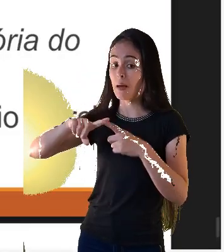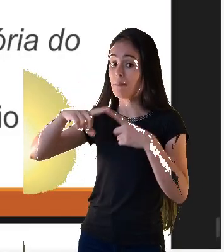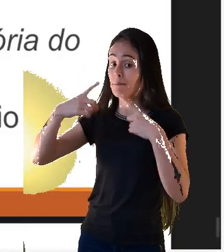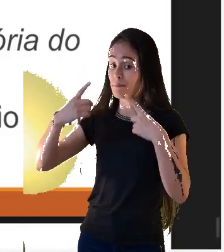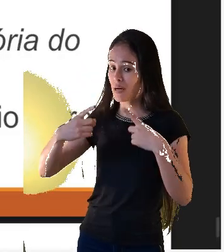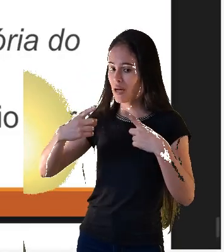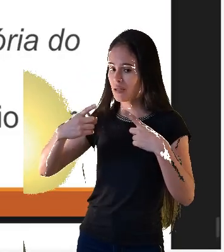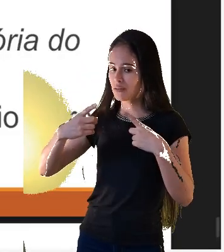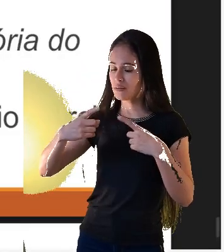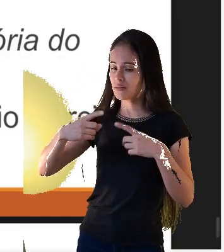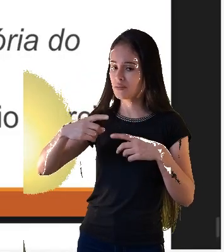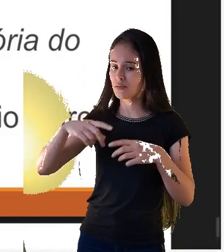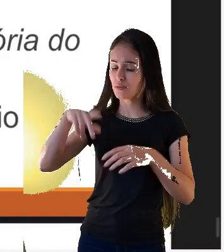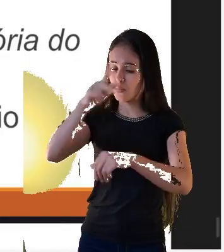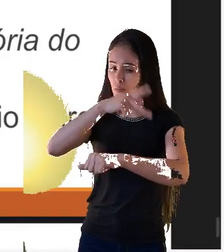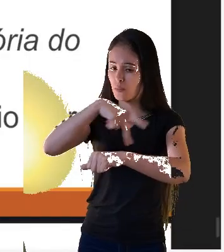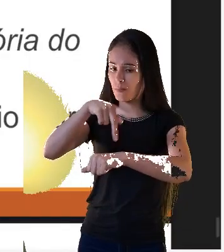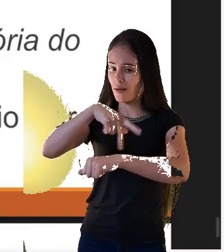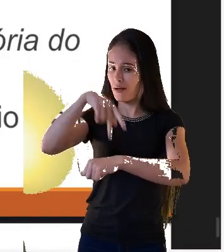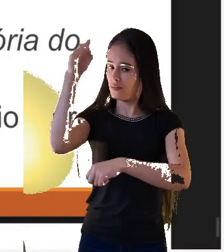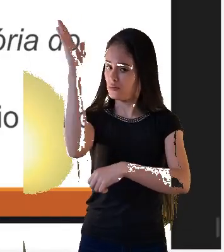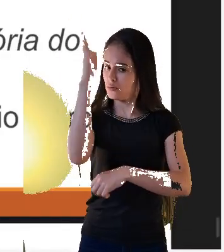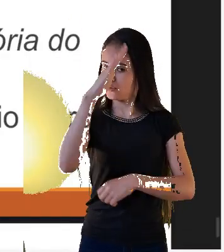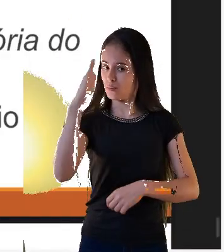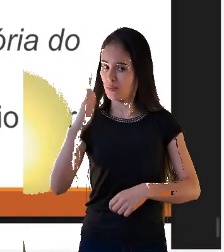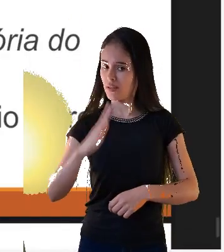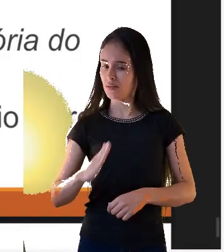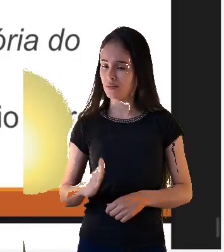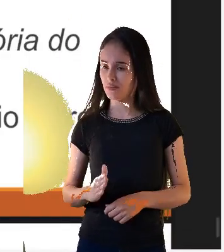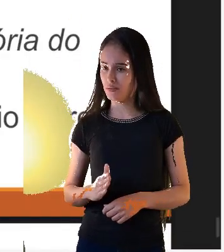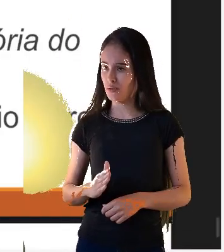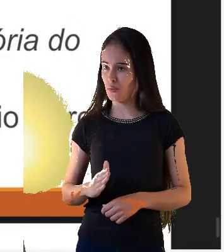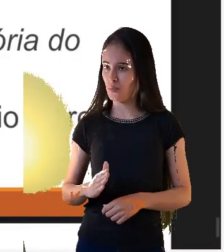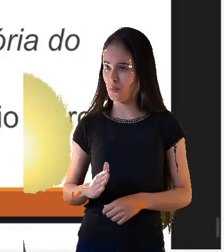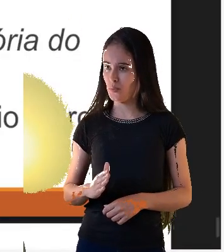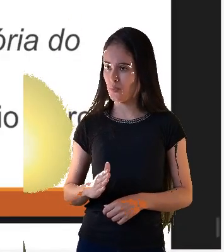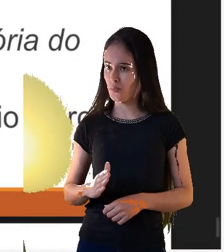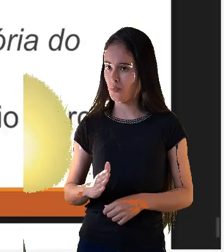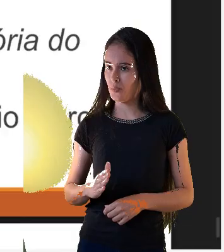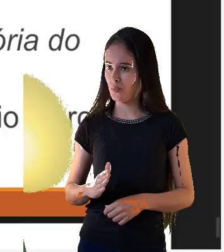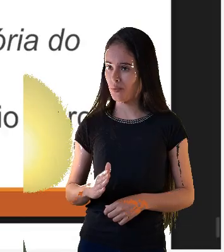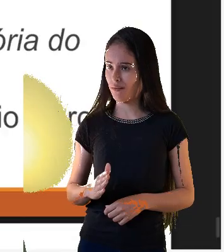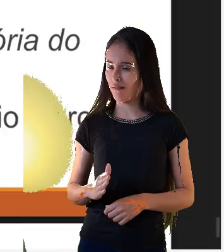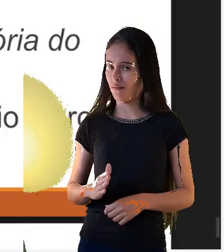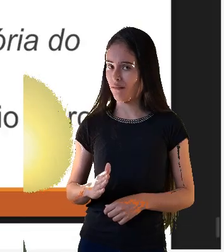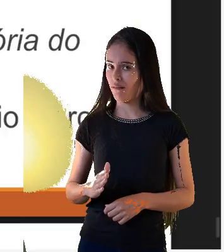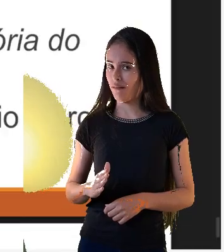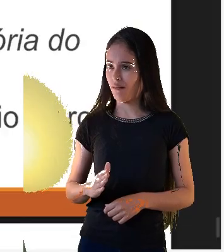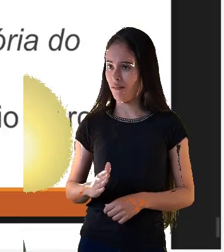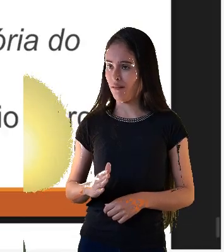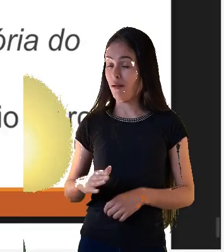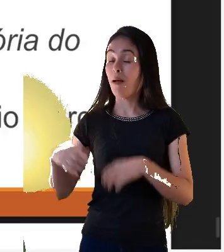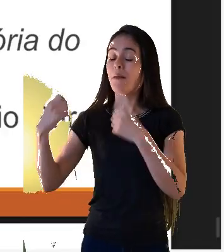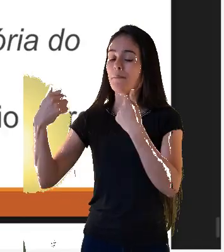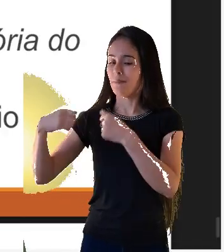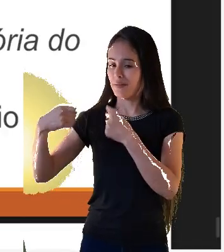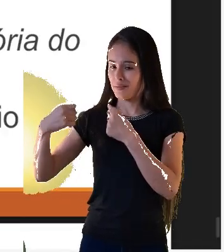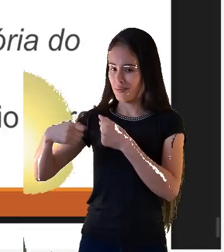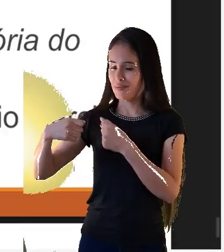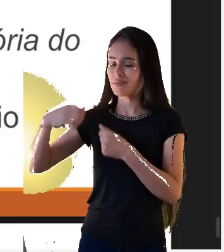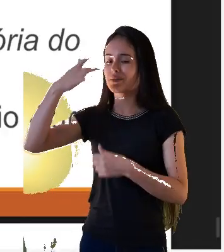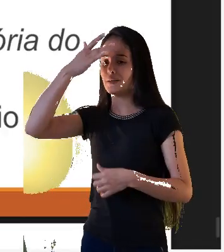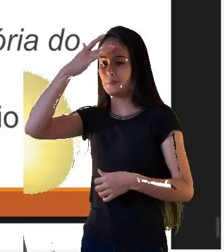Falando mesmo, né, de como que a população negra foi fundamental e é até hoje para